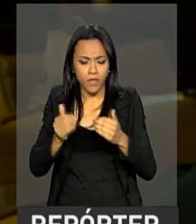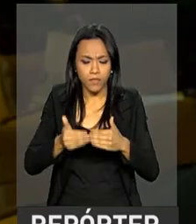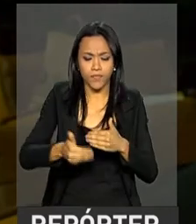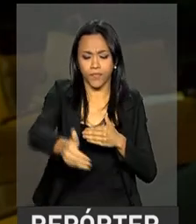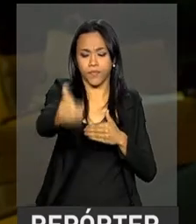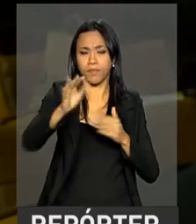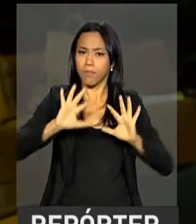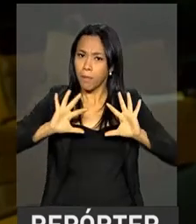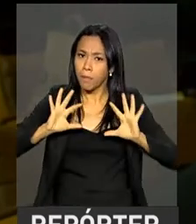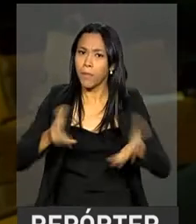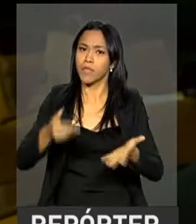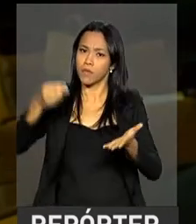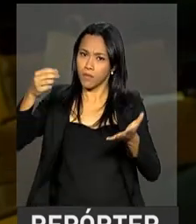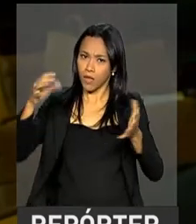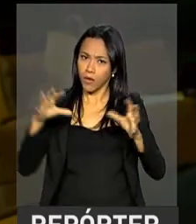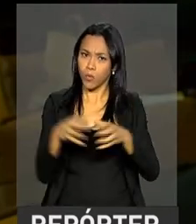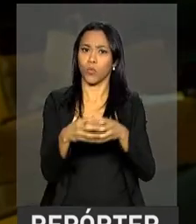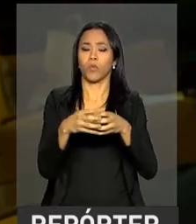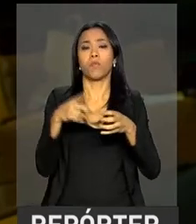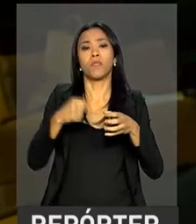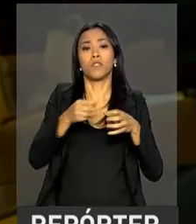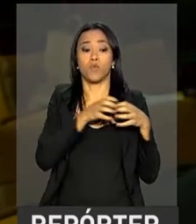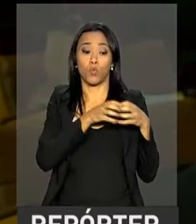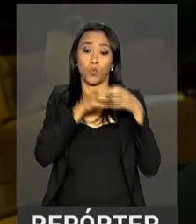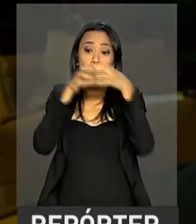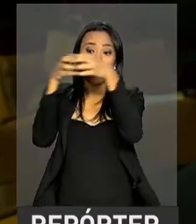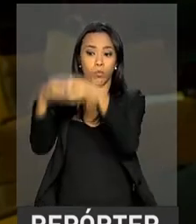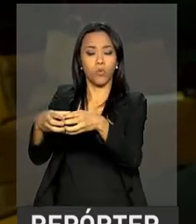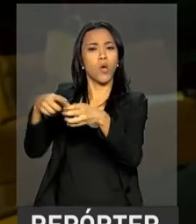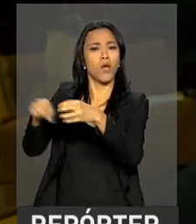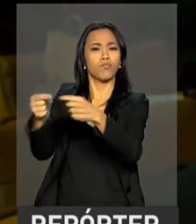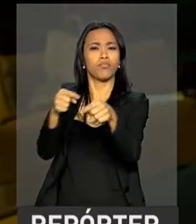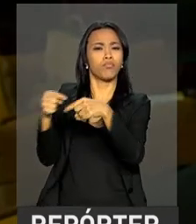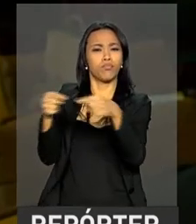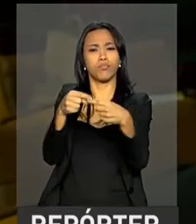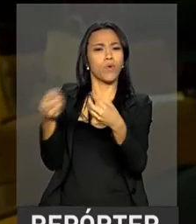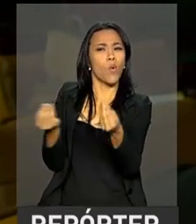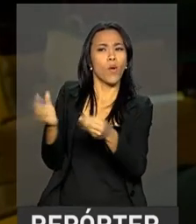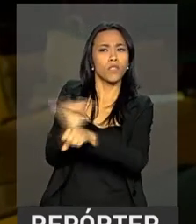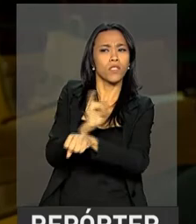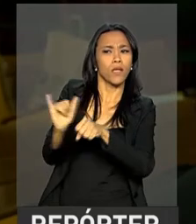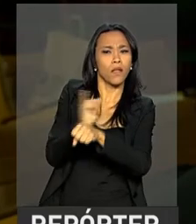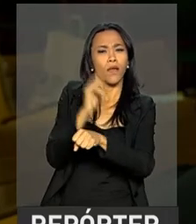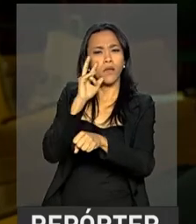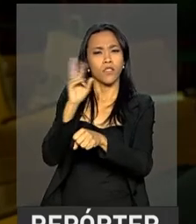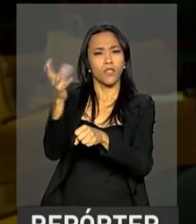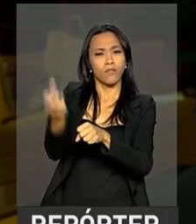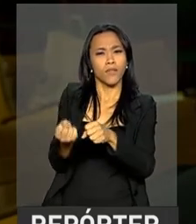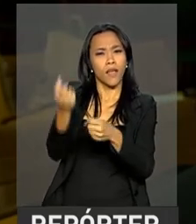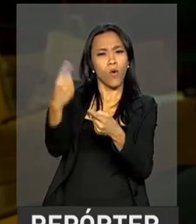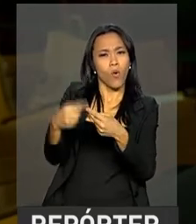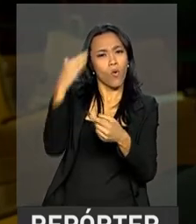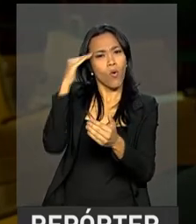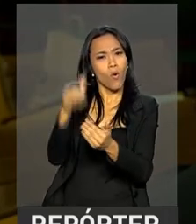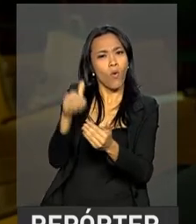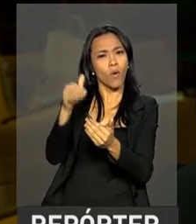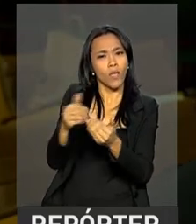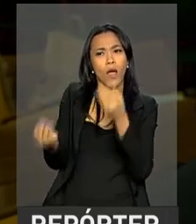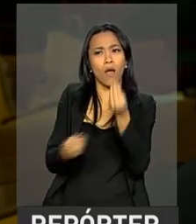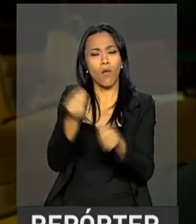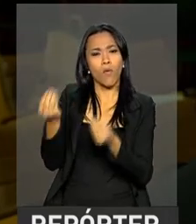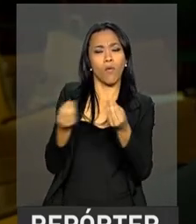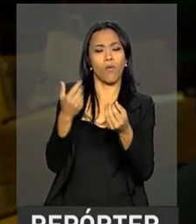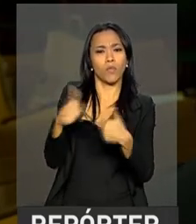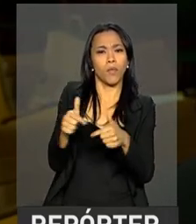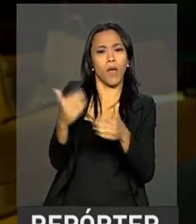membros então tem que uma comitiva para lá para fazer a discussão de quais os instrumentos vamos revisar em que momento mas vai ser o nosso trabalho nosso